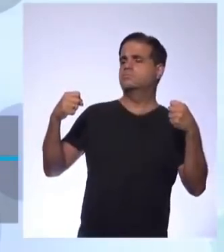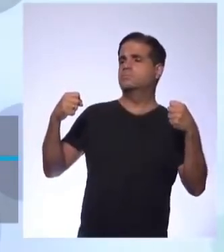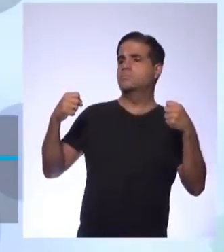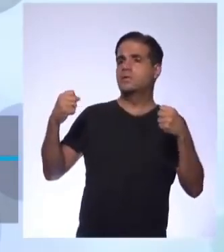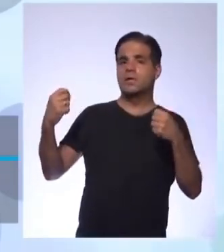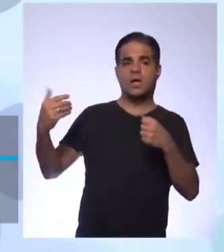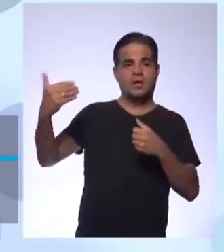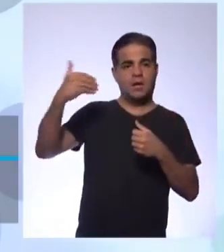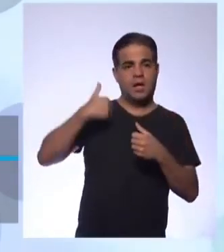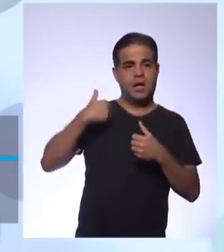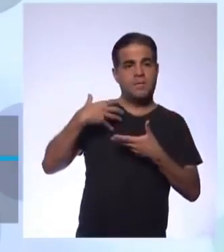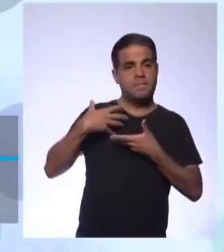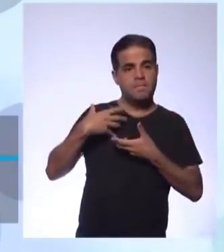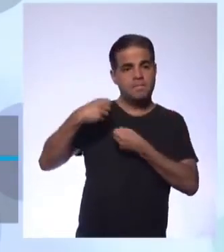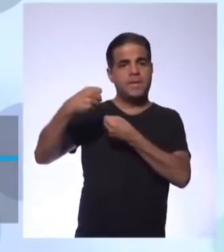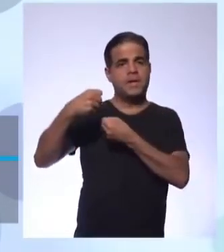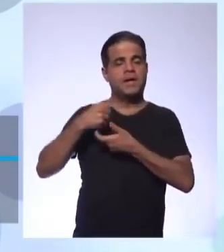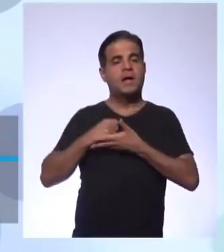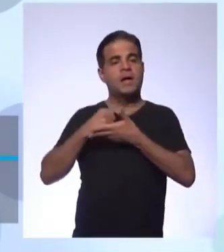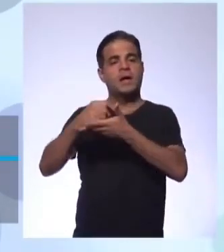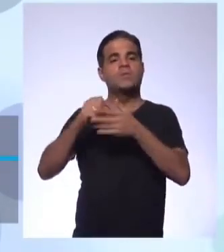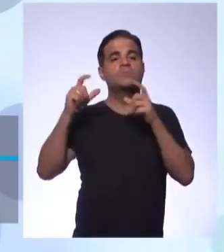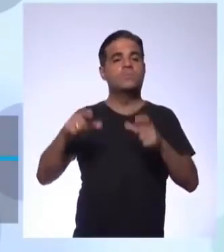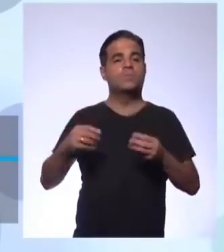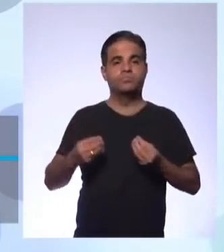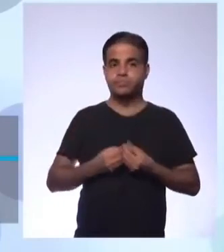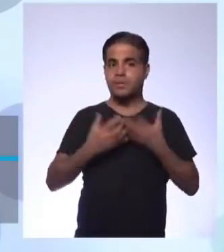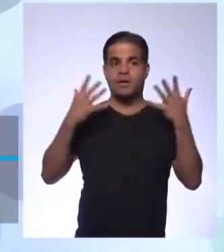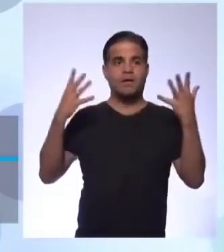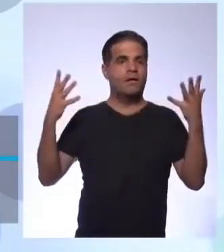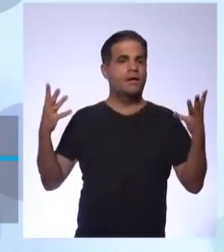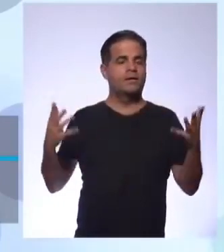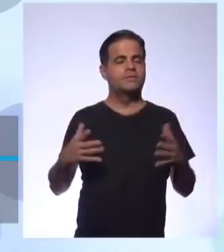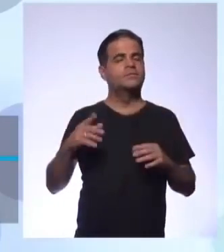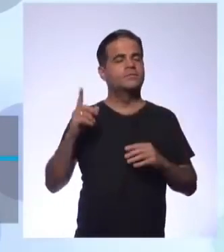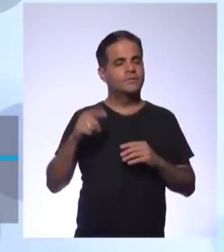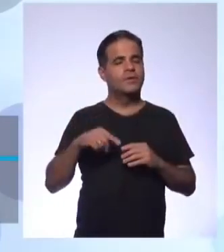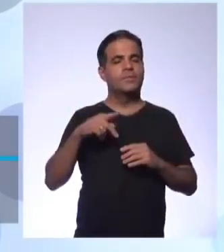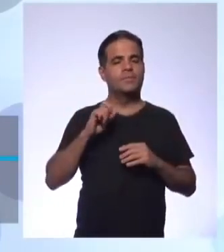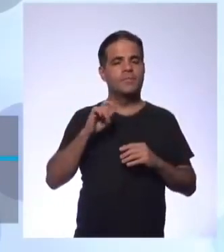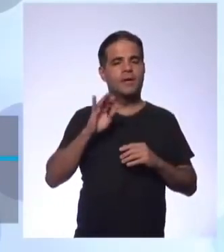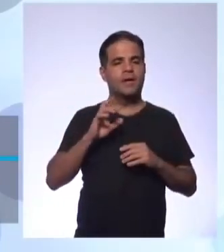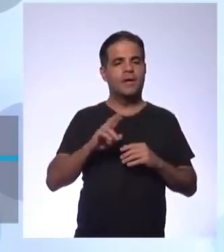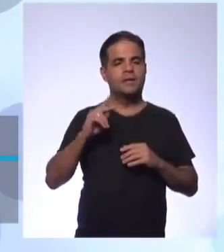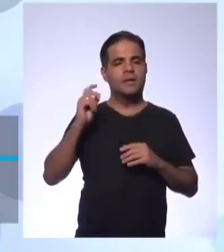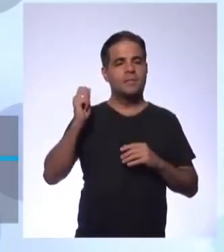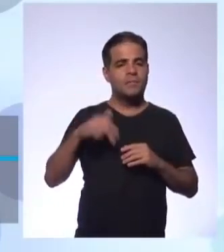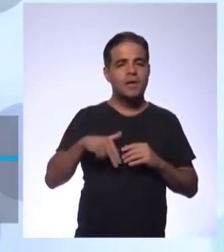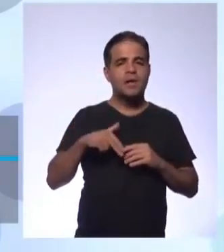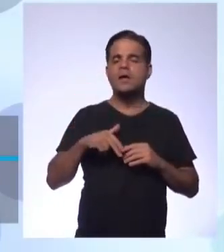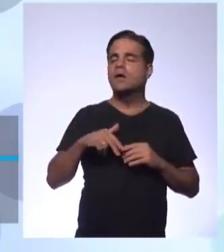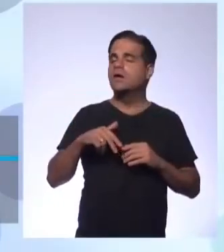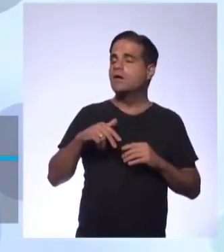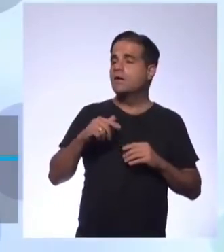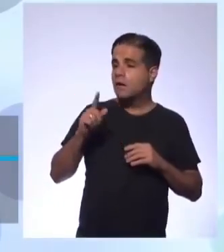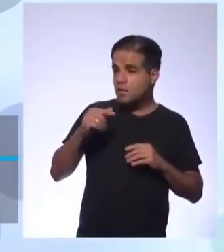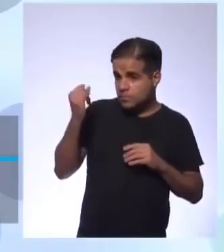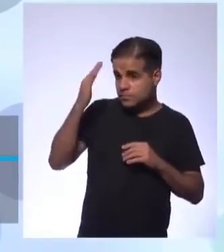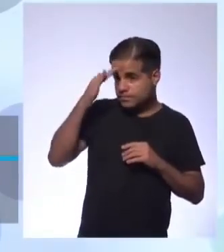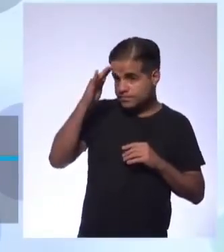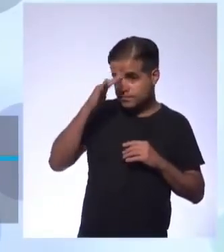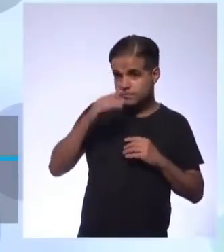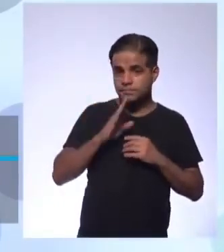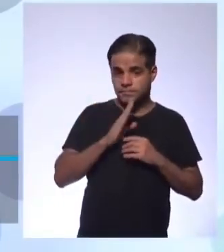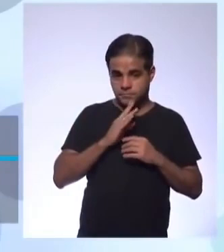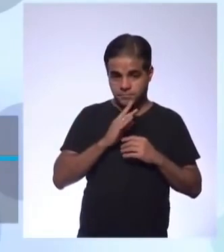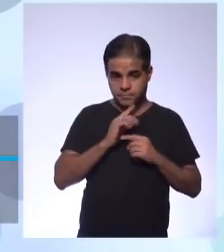leva para o local mágico da fantasia. Então, olha só, é importantíssimo para você entender essa história, você contextualizar esses 2